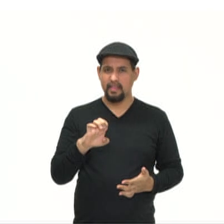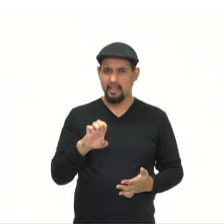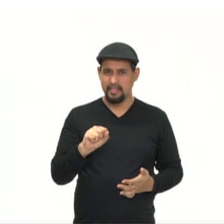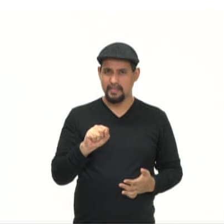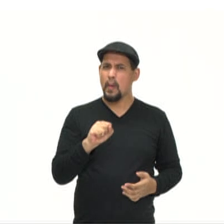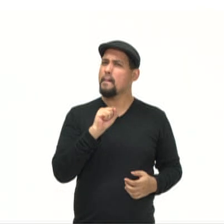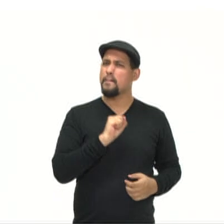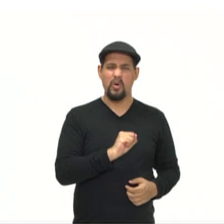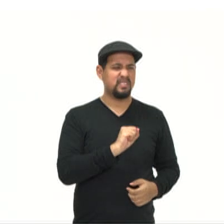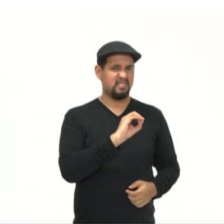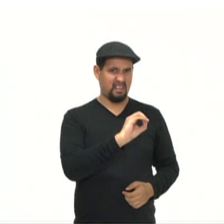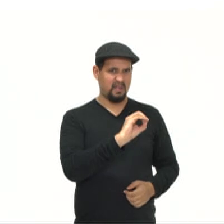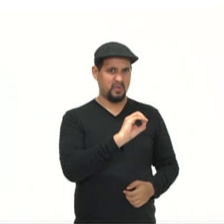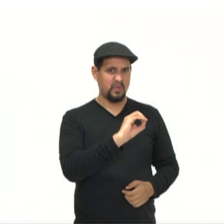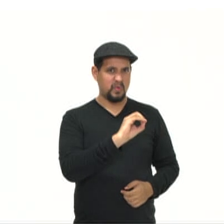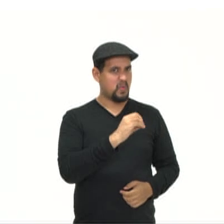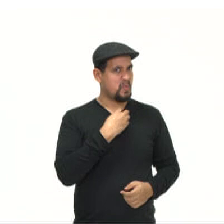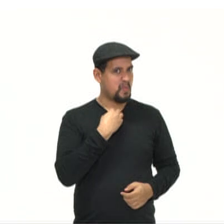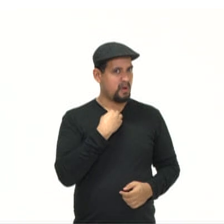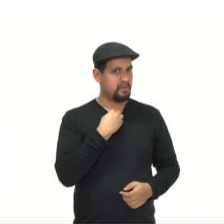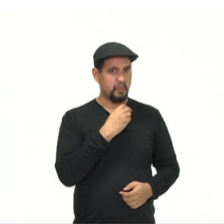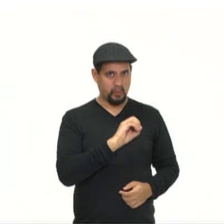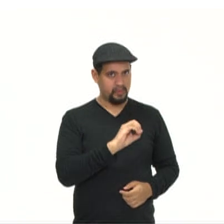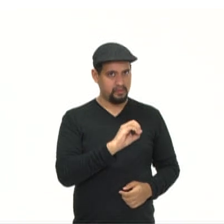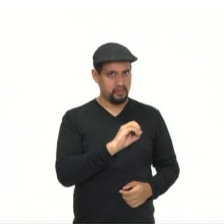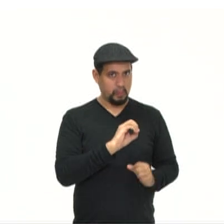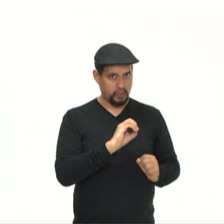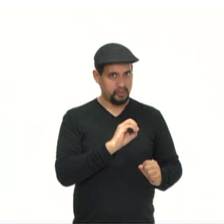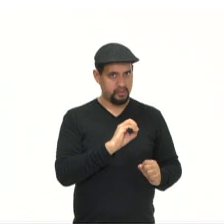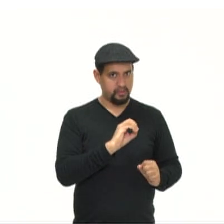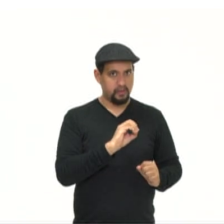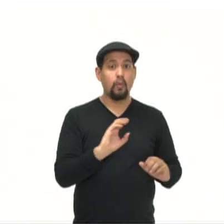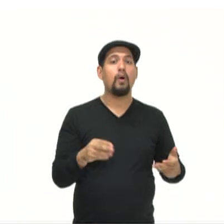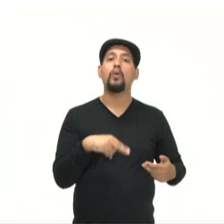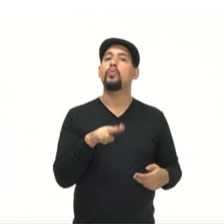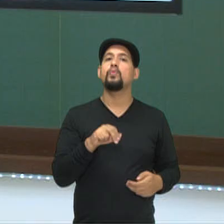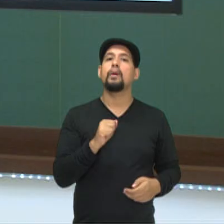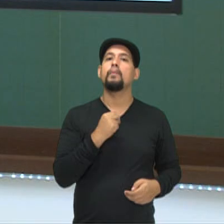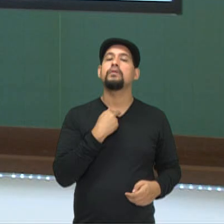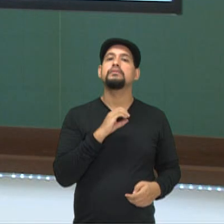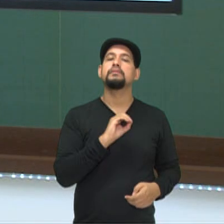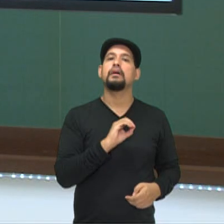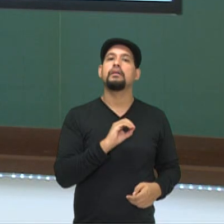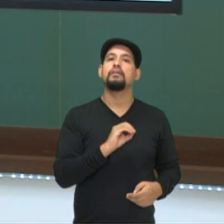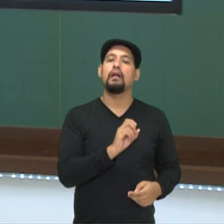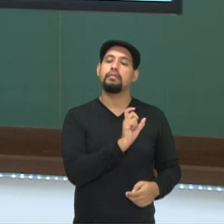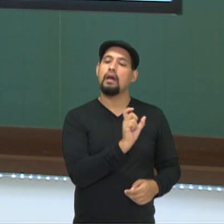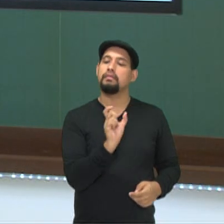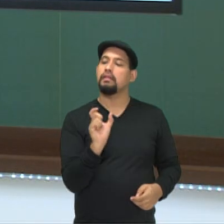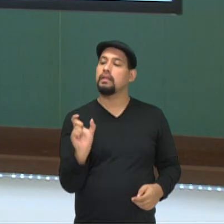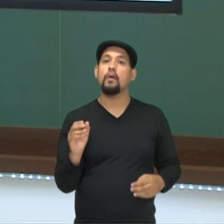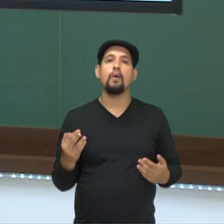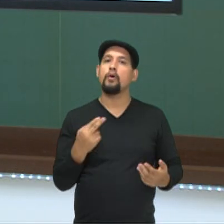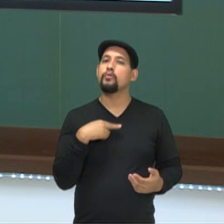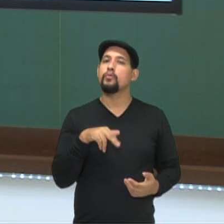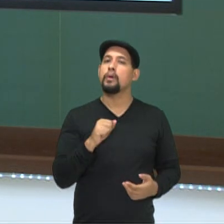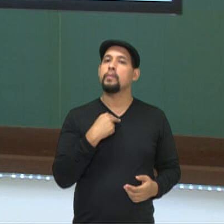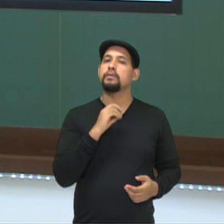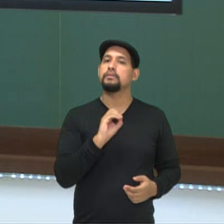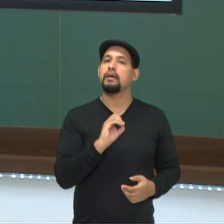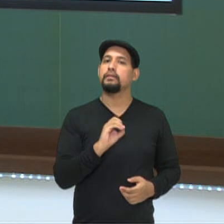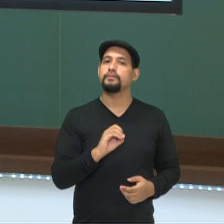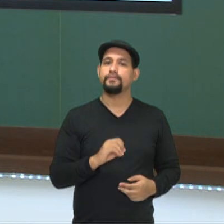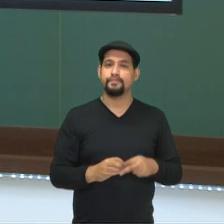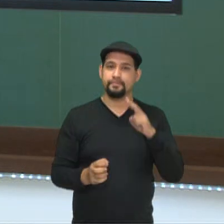será que pode sacar não pode Qual o coeficiente nunca pode ser e agora sabe responder essas perguntas